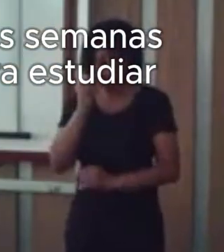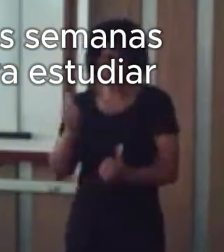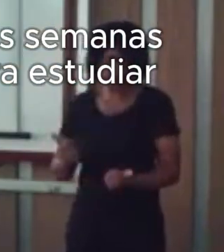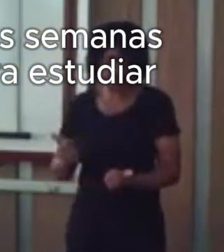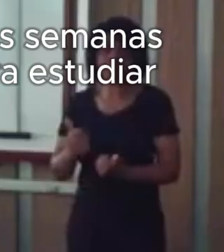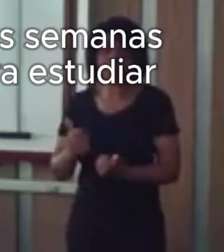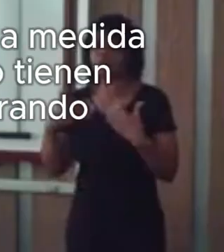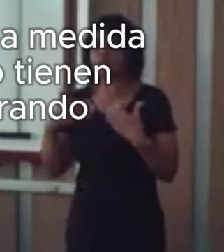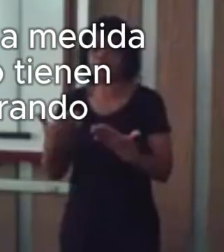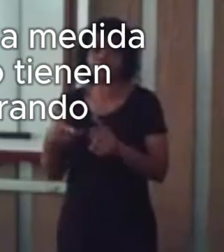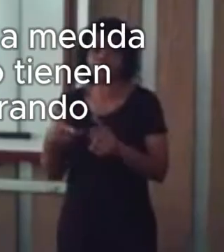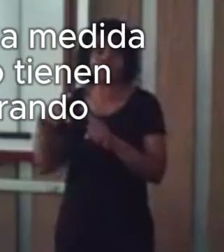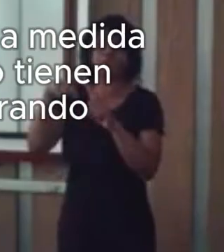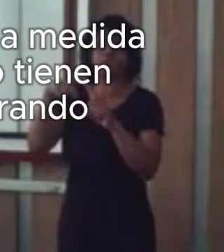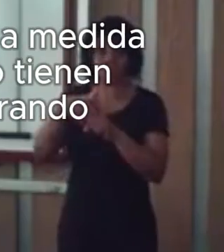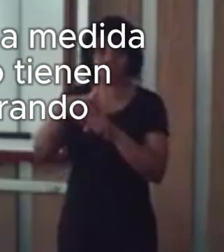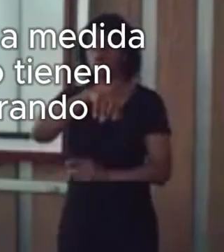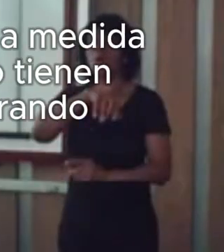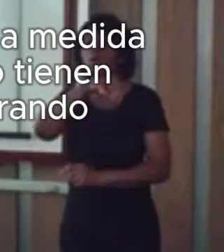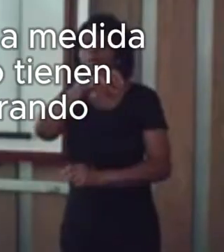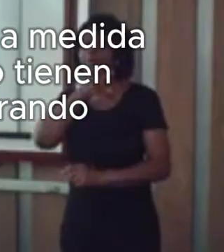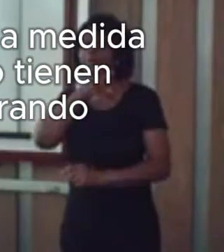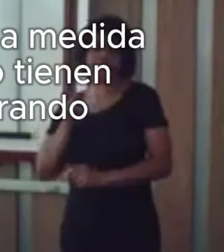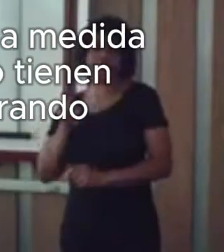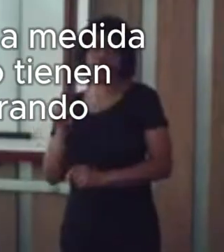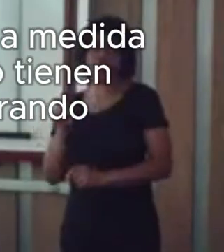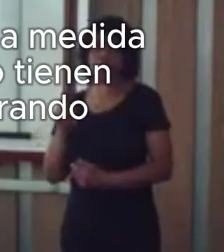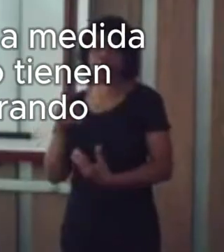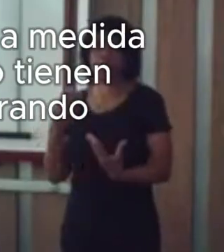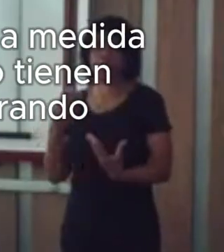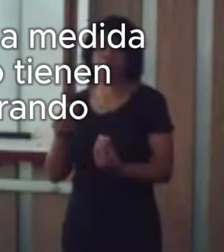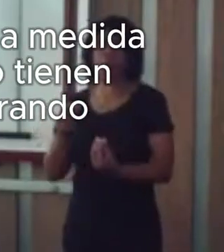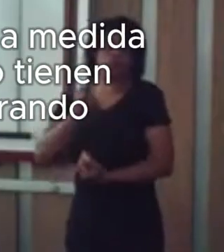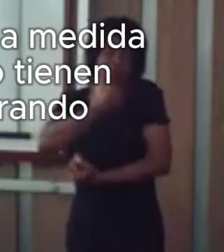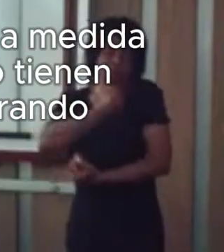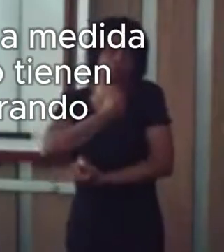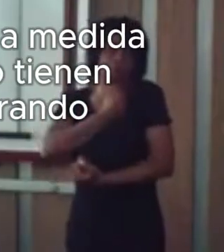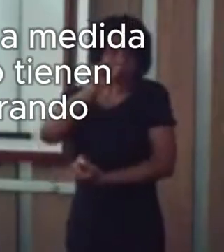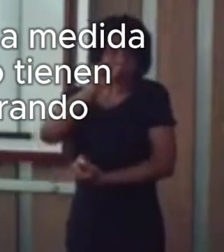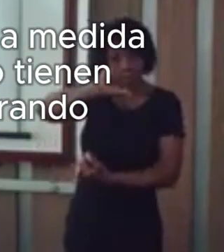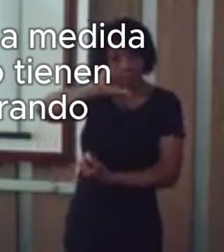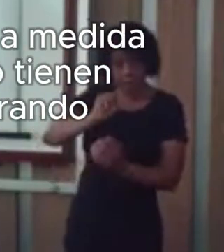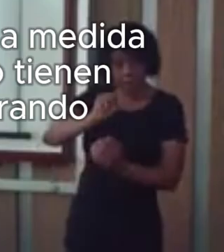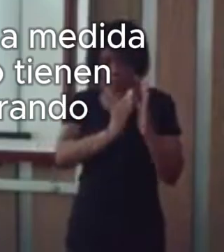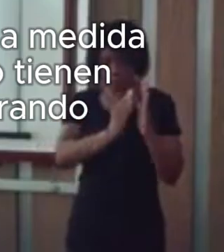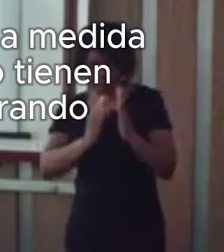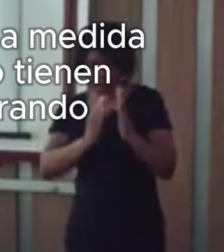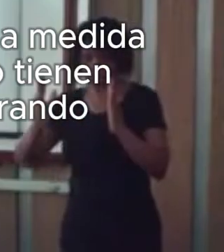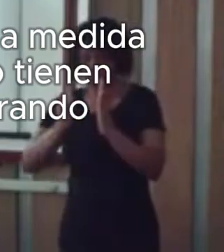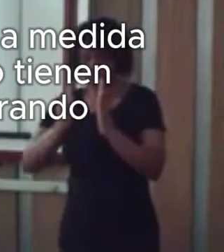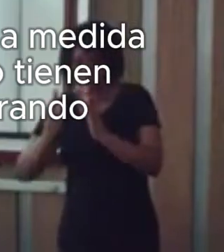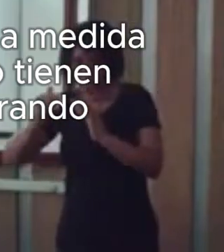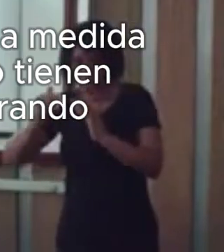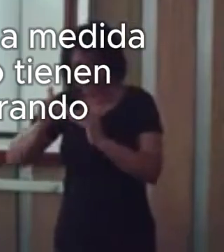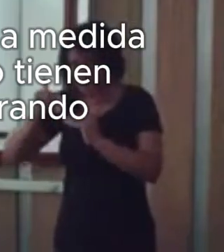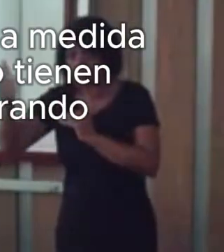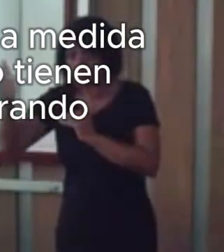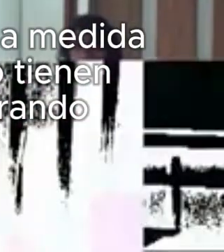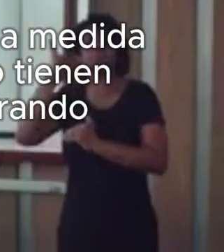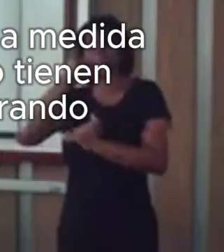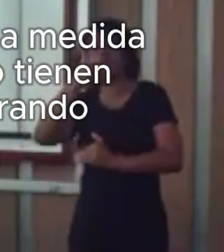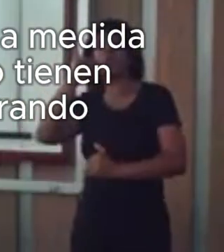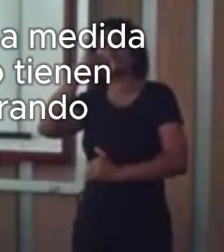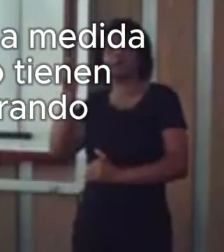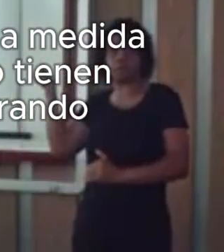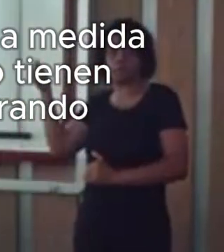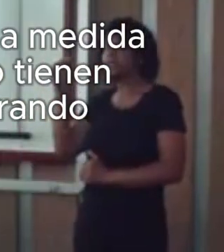quando faz a lesão, o animal fica com uma nota baixa e, à medida que o tempo vai passando, ele vai melhorando. Tá? Esses